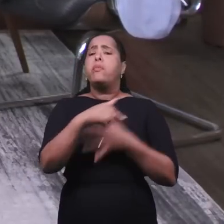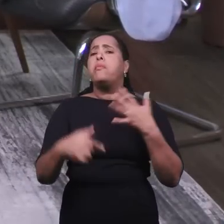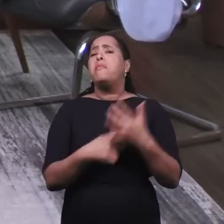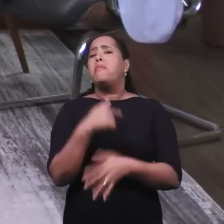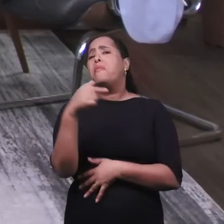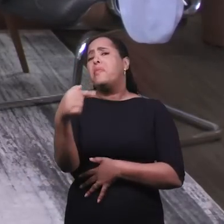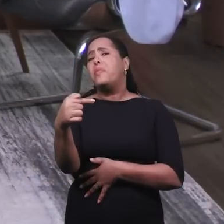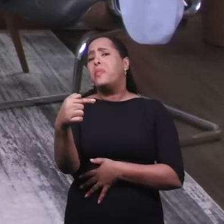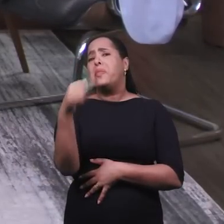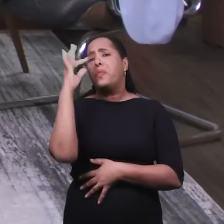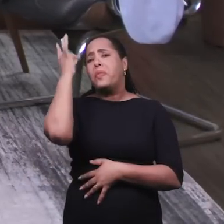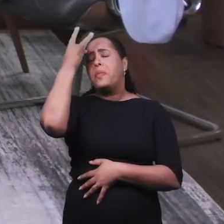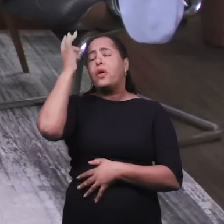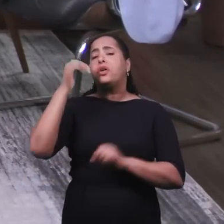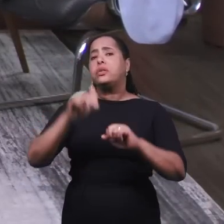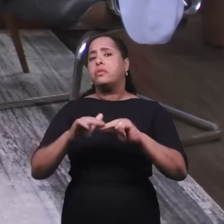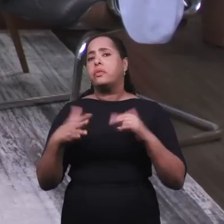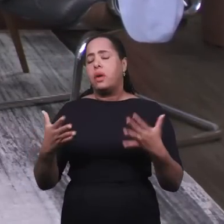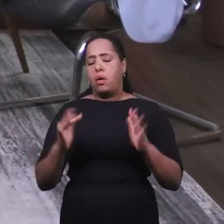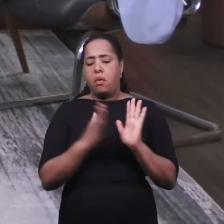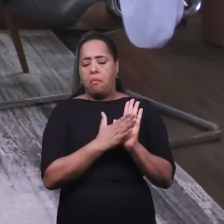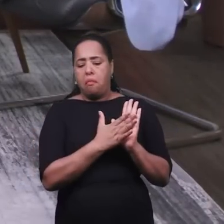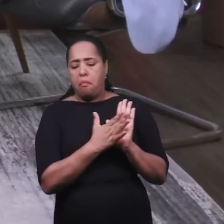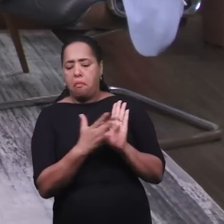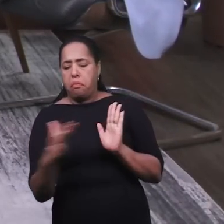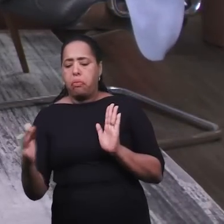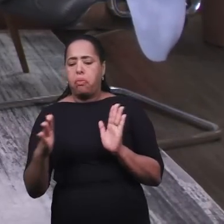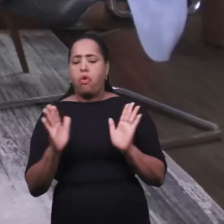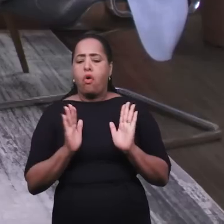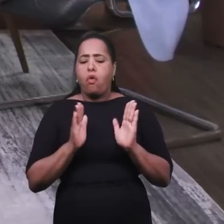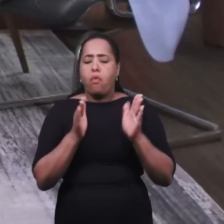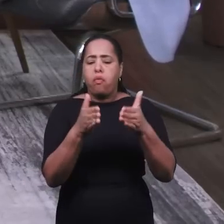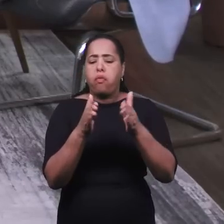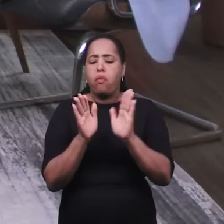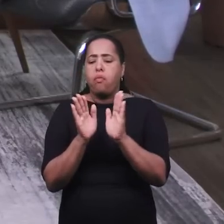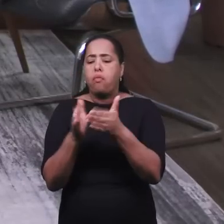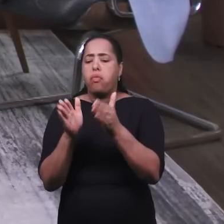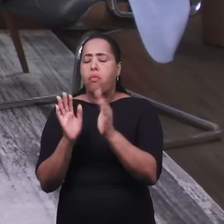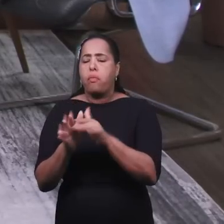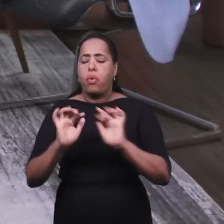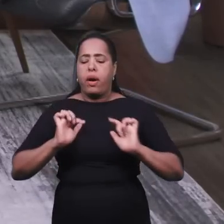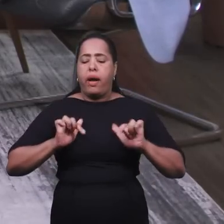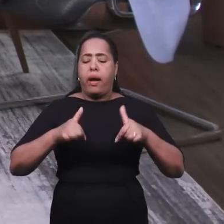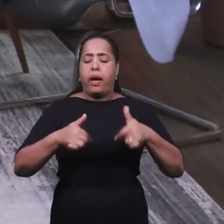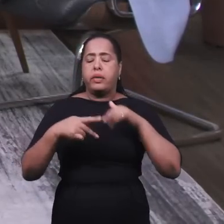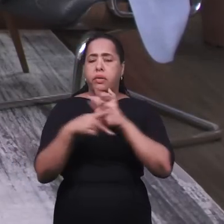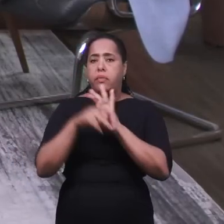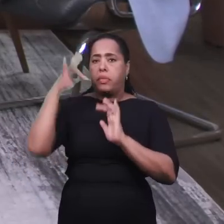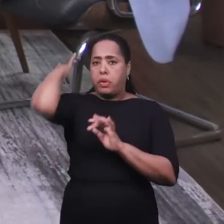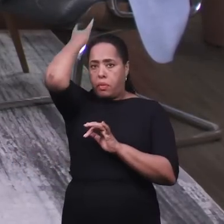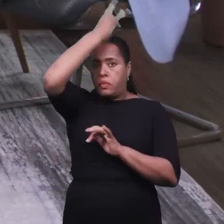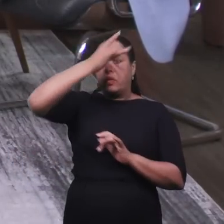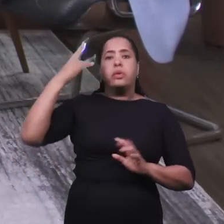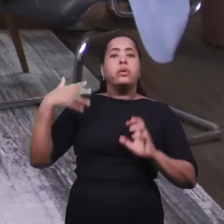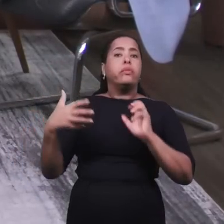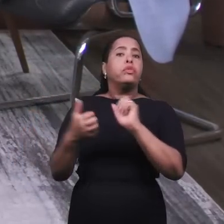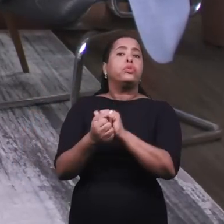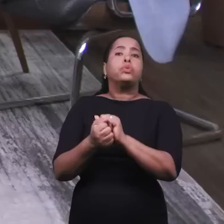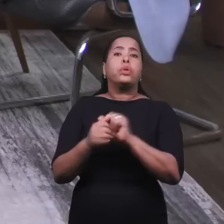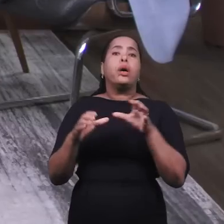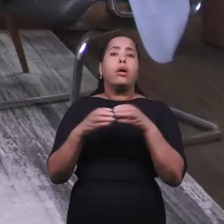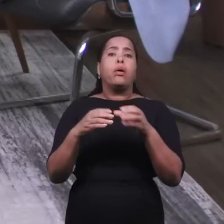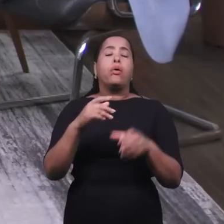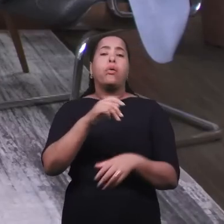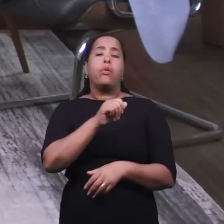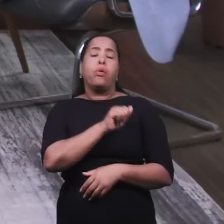Os 7 Espíritos do Senhor, por quê? Porque todas as ênfases da operação do Espírito Santo